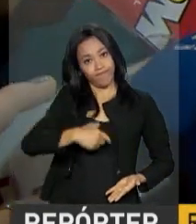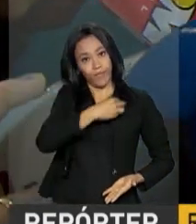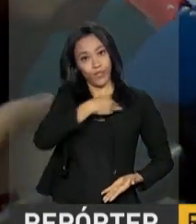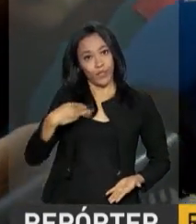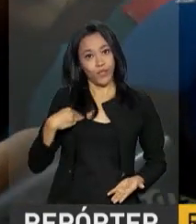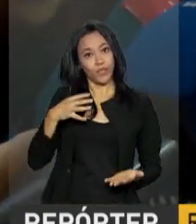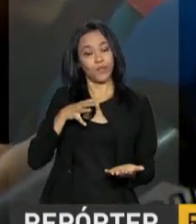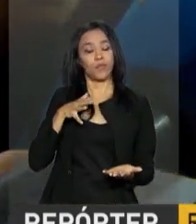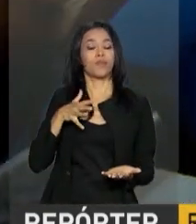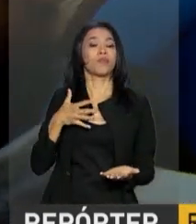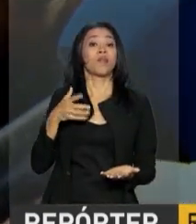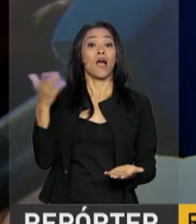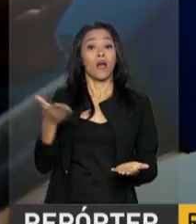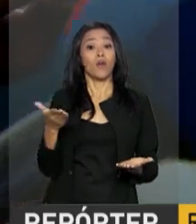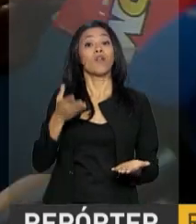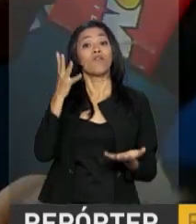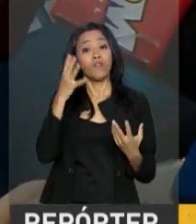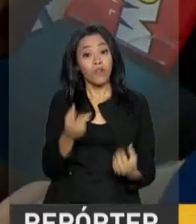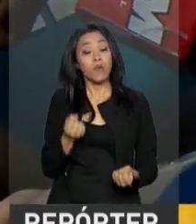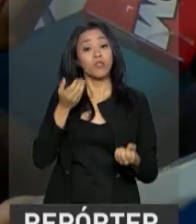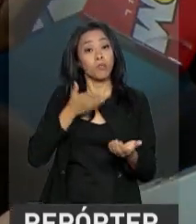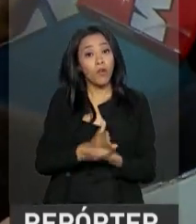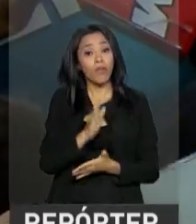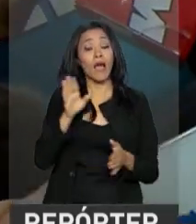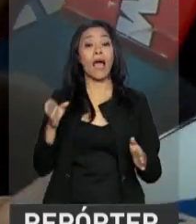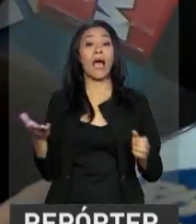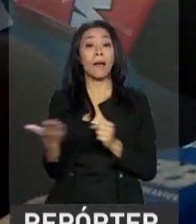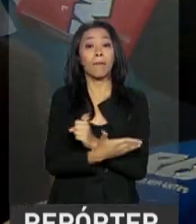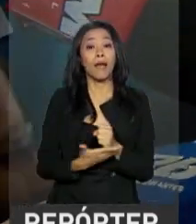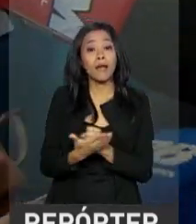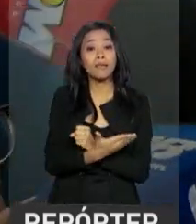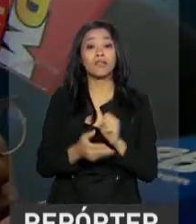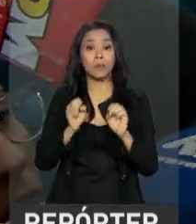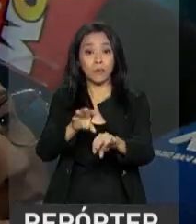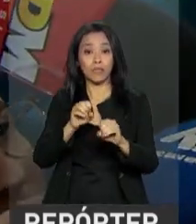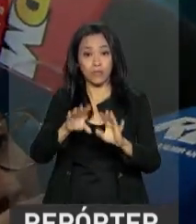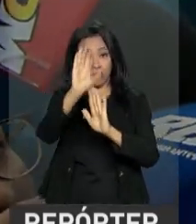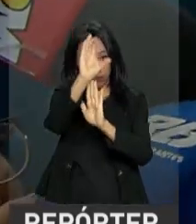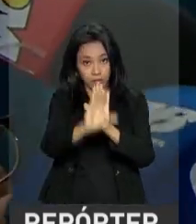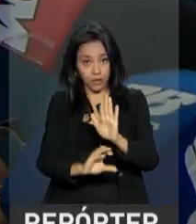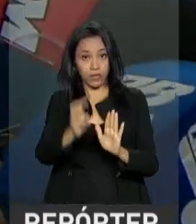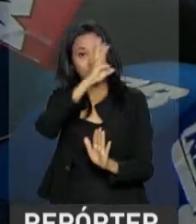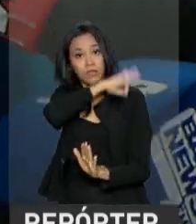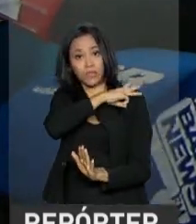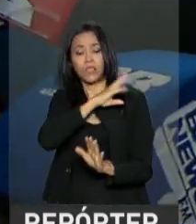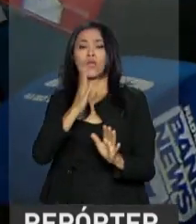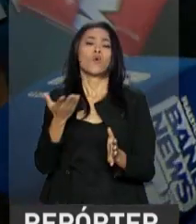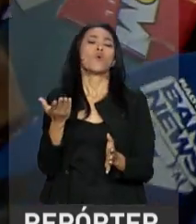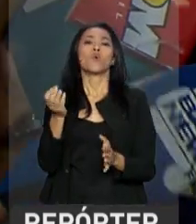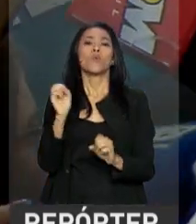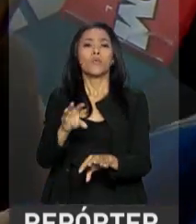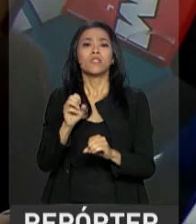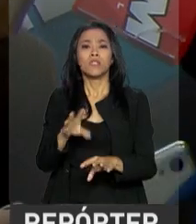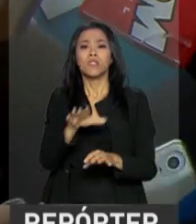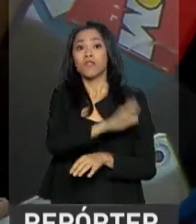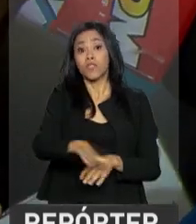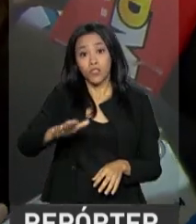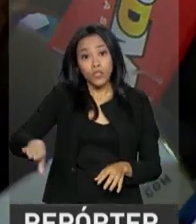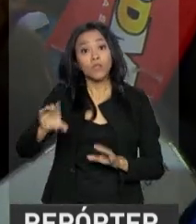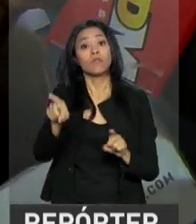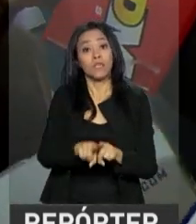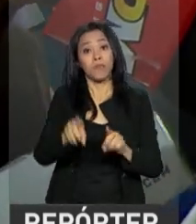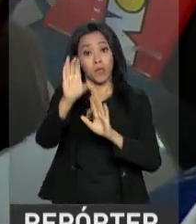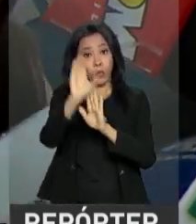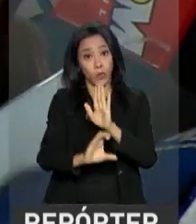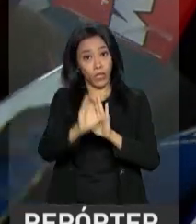deste ano ainda abaixo do ensino médio à base de ensino fundamental e da educação infantil já está a implementação com grande movimento é